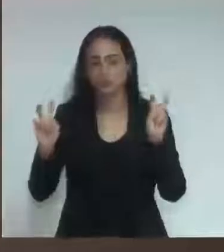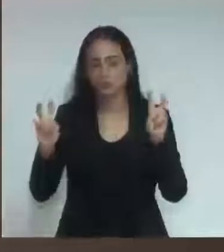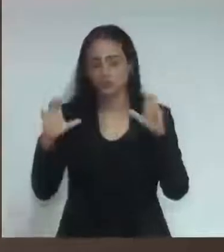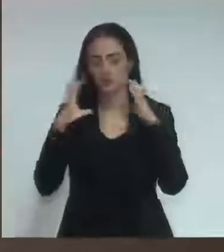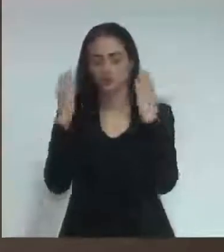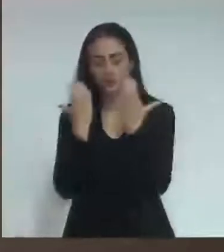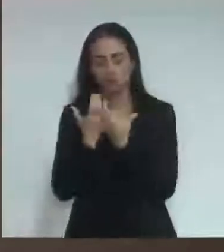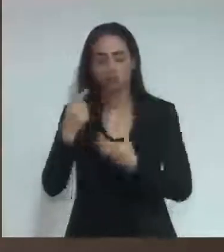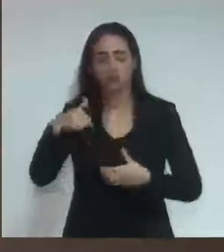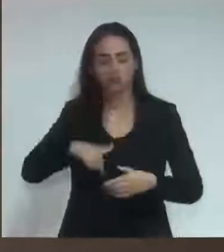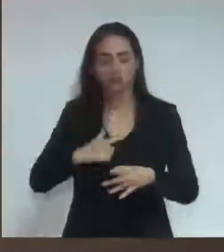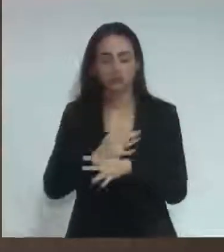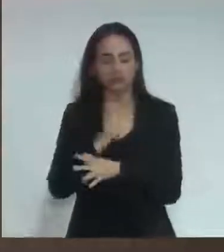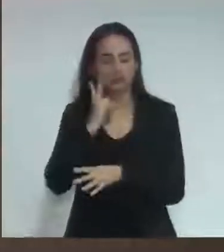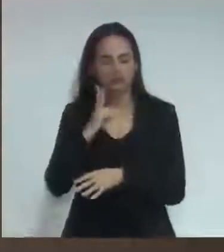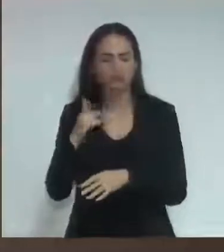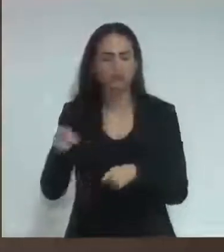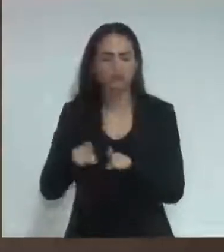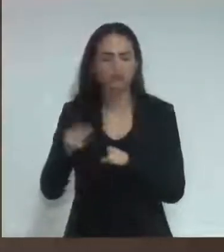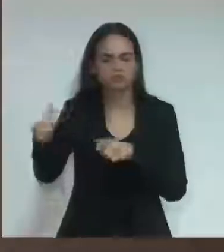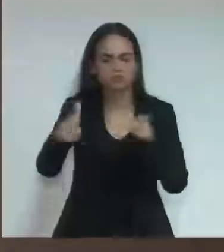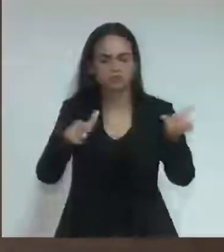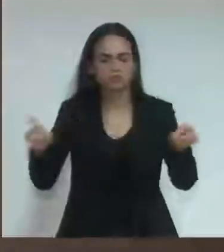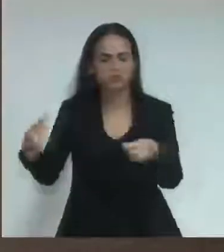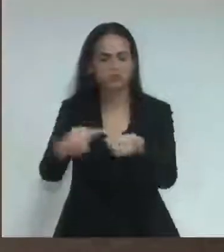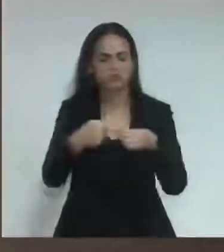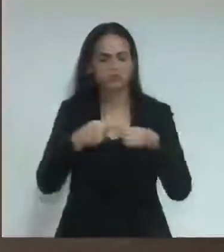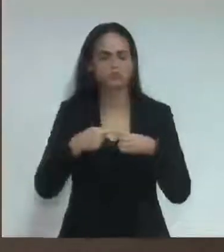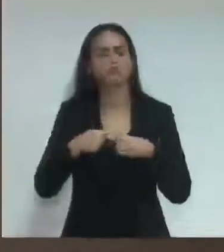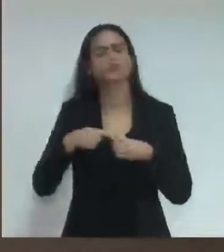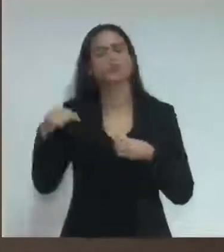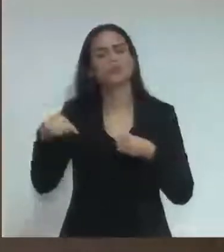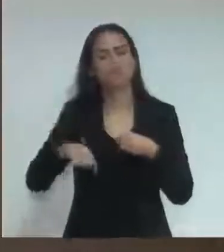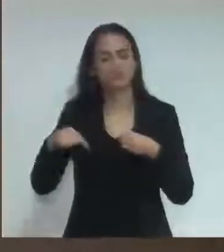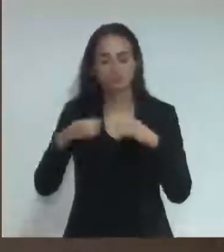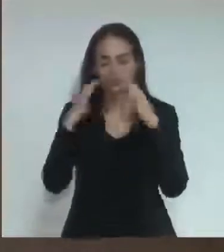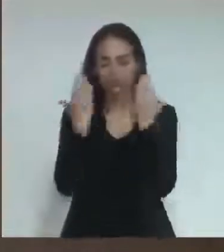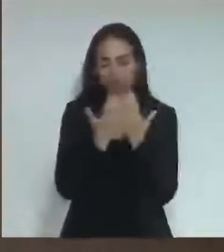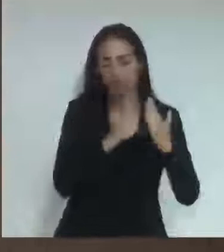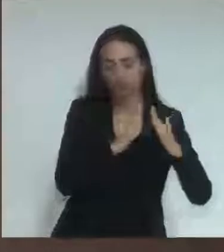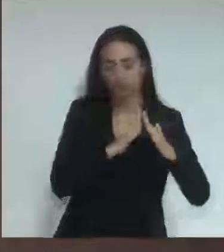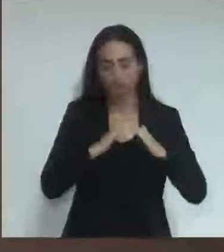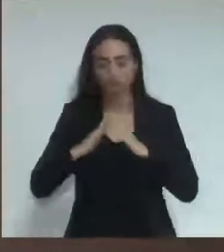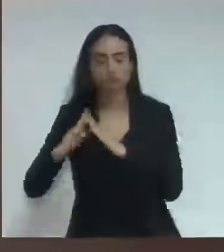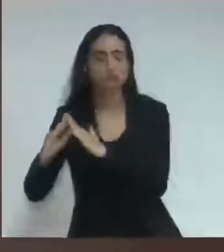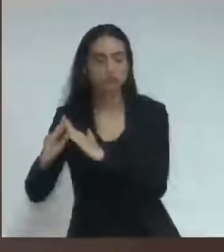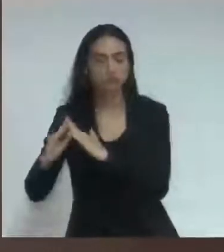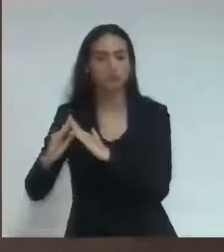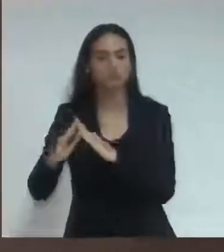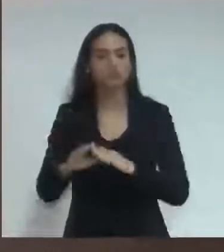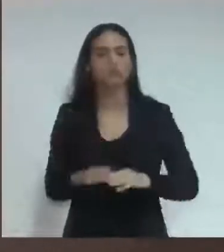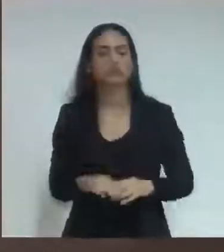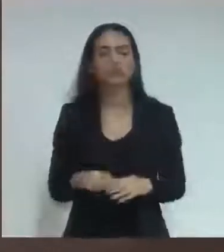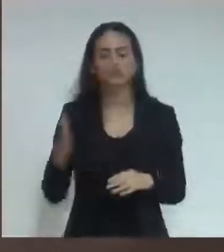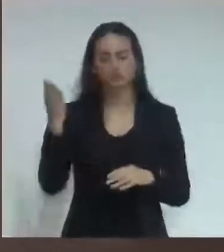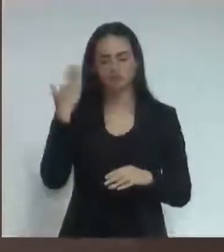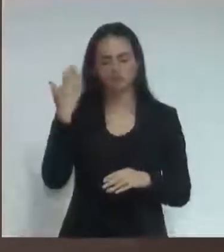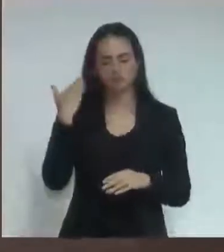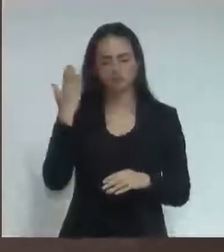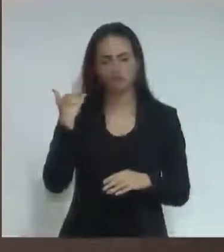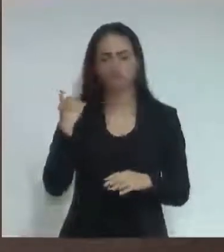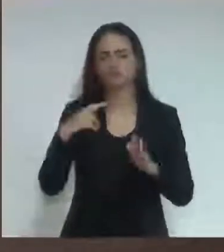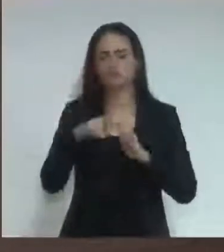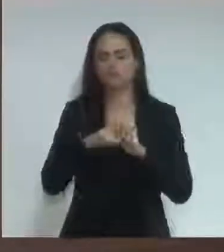outras cidades? Vinhedo desenvolveu essa característica dos condomínios horizontais, numa época que a gente não tinha uma legislação específica para